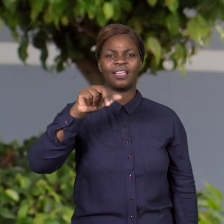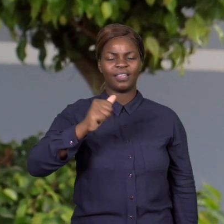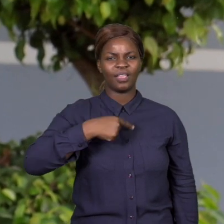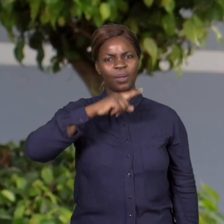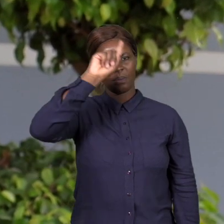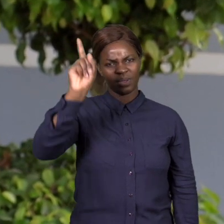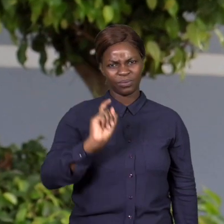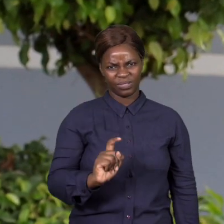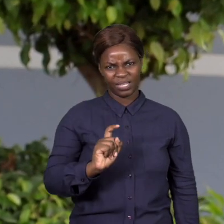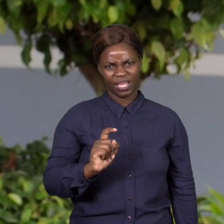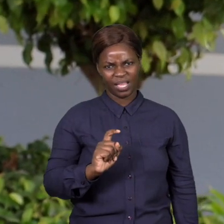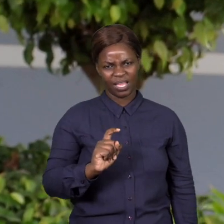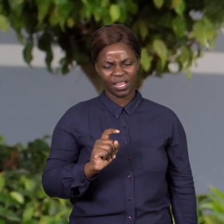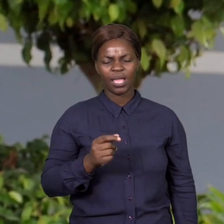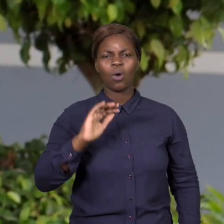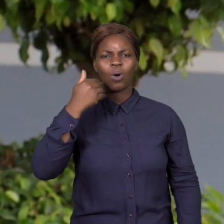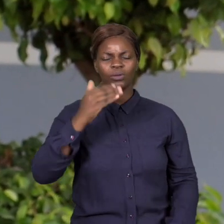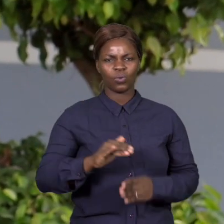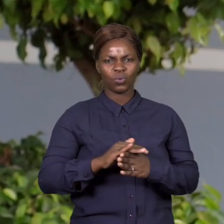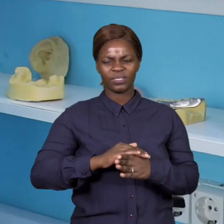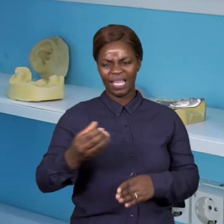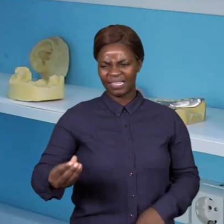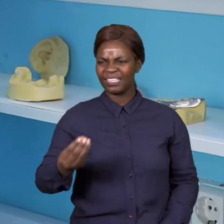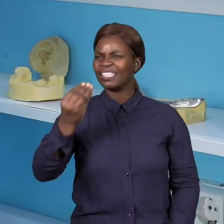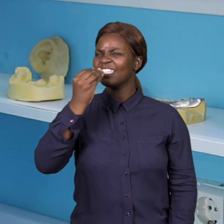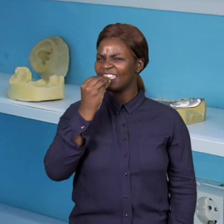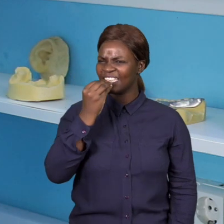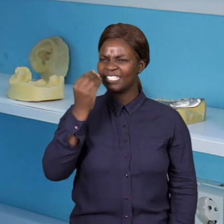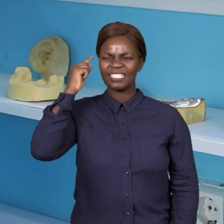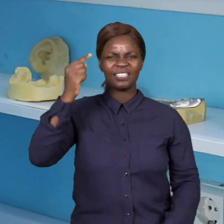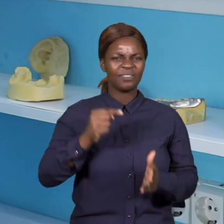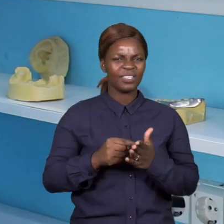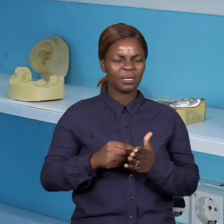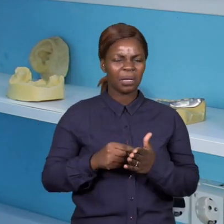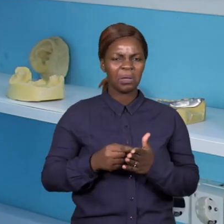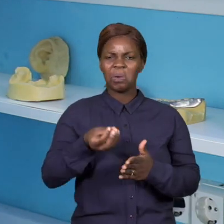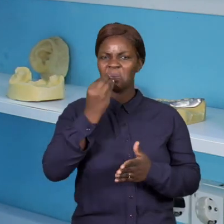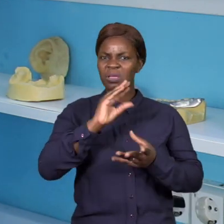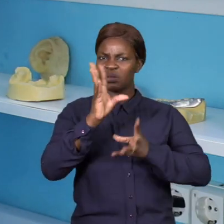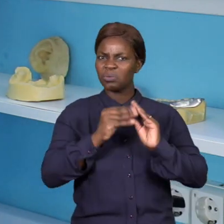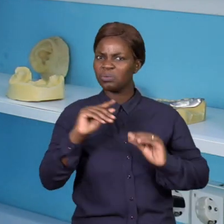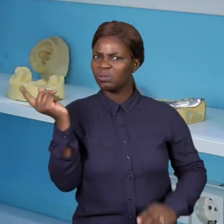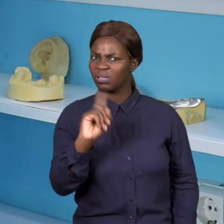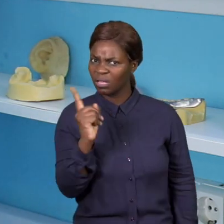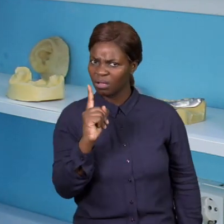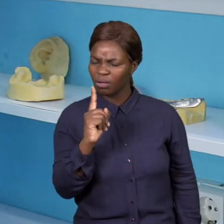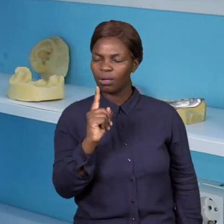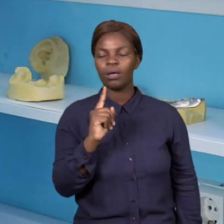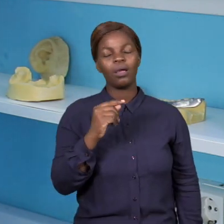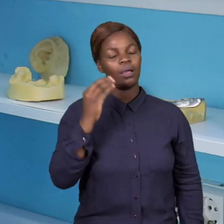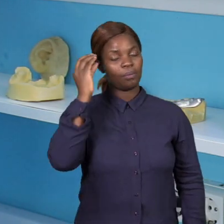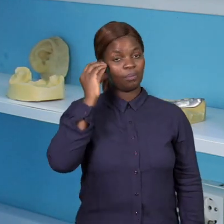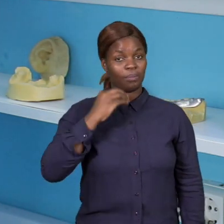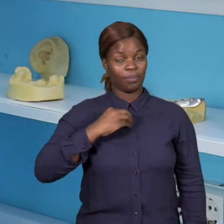usar próteses dentárias significa adeus aos alimentos favoritos. Depende do tipo de alimento. Já tínhamos dito